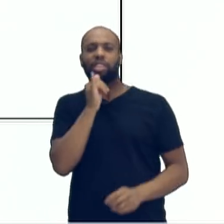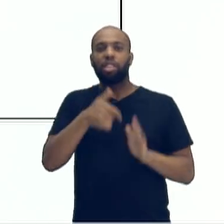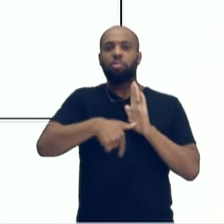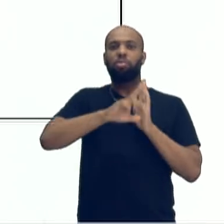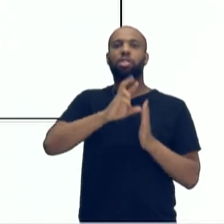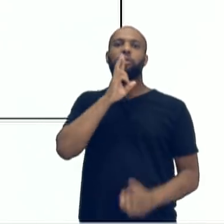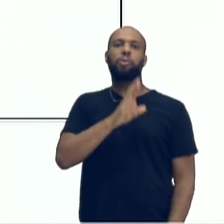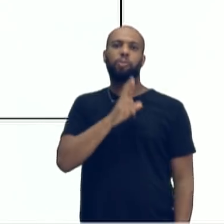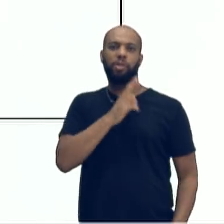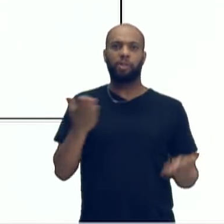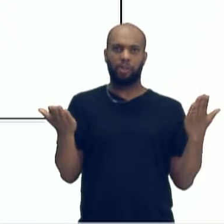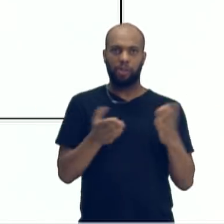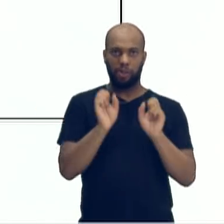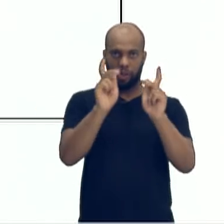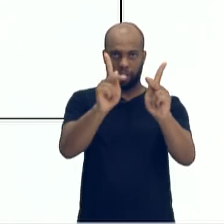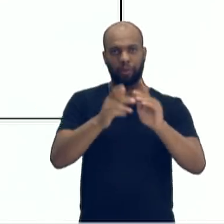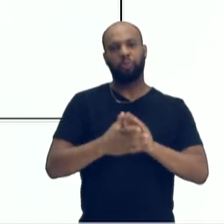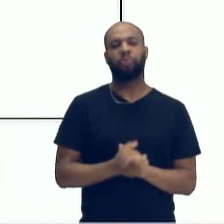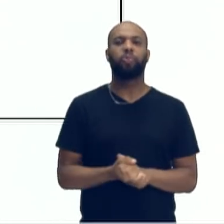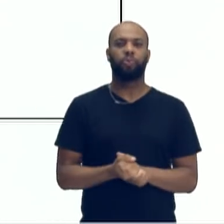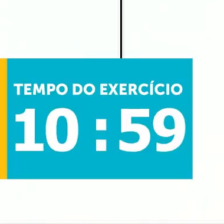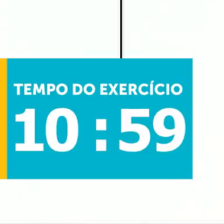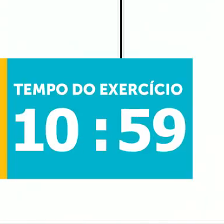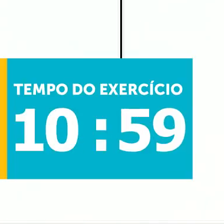fazer a resolução. Tá ok?